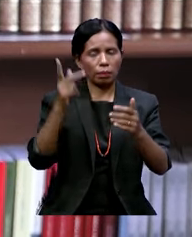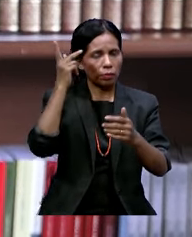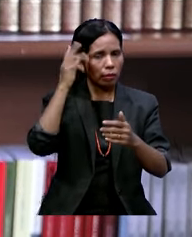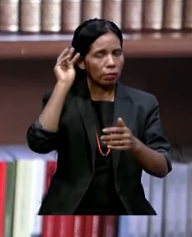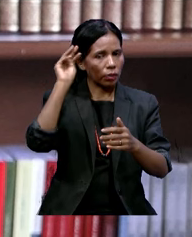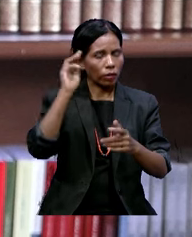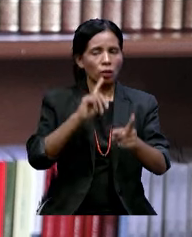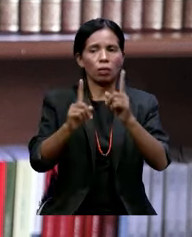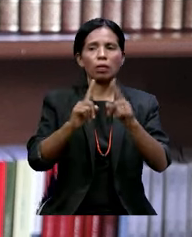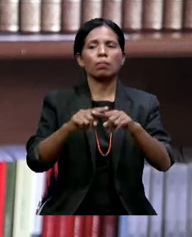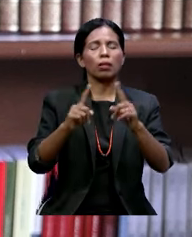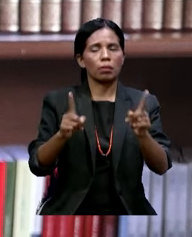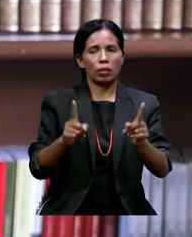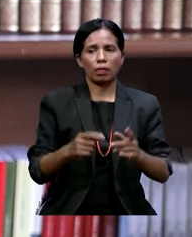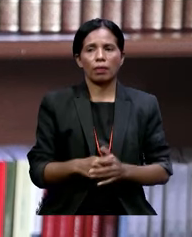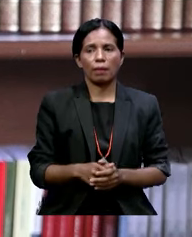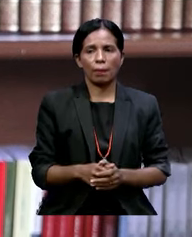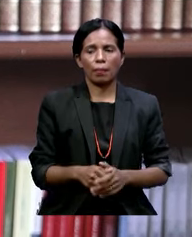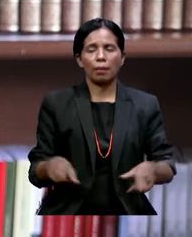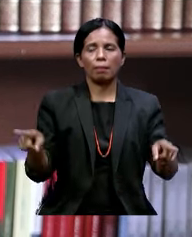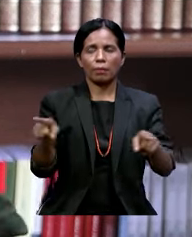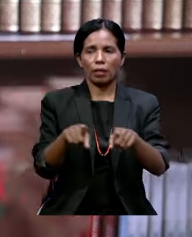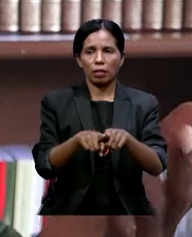kulia ma be realidade hanesan